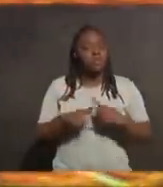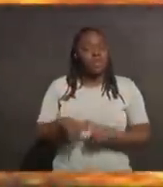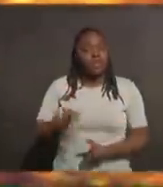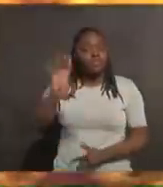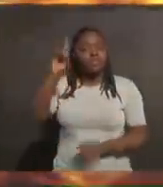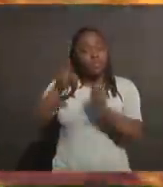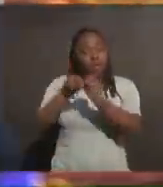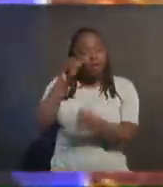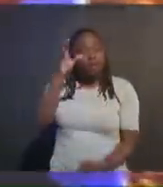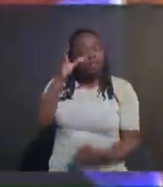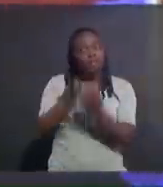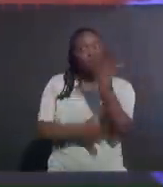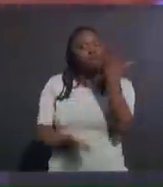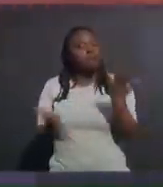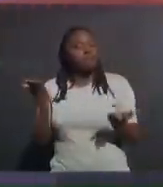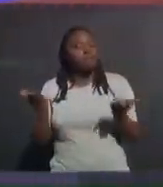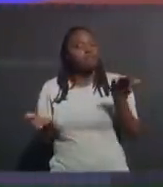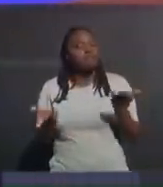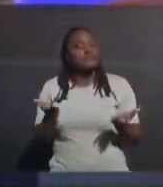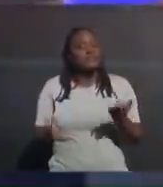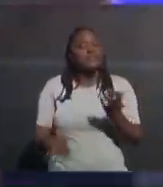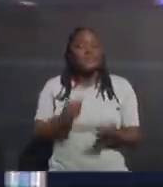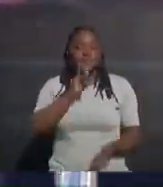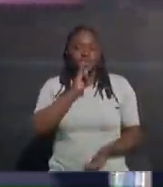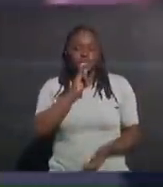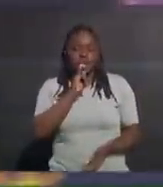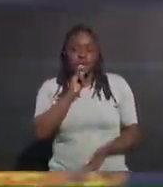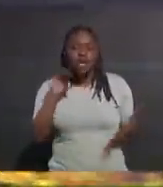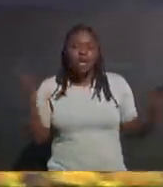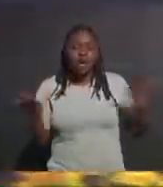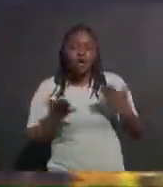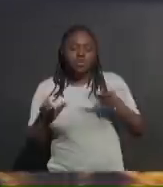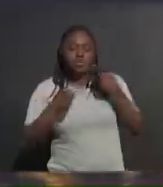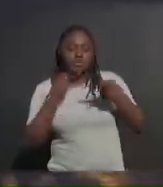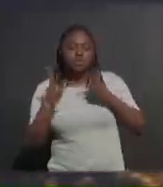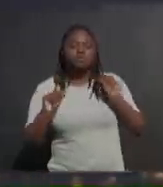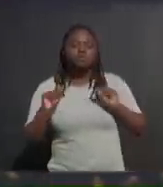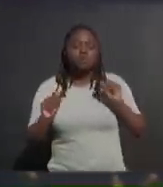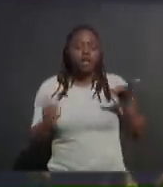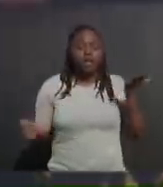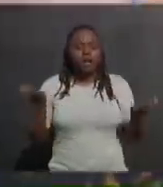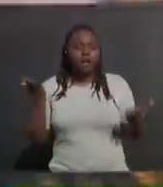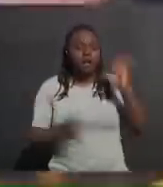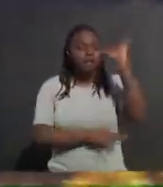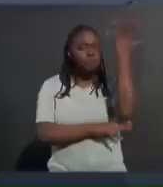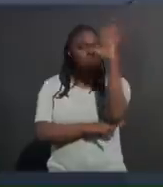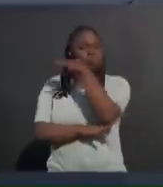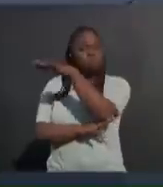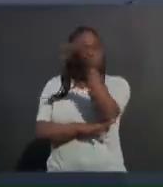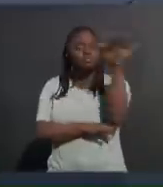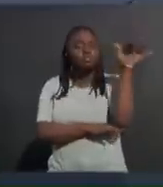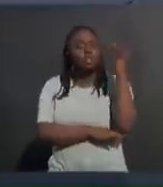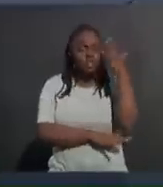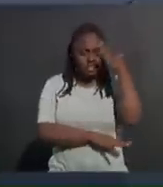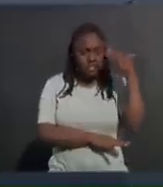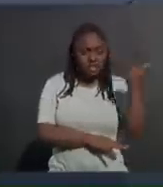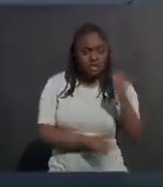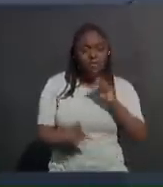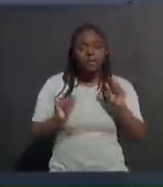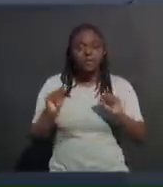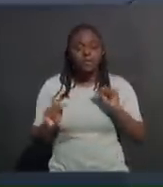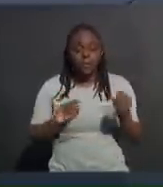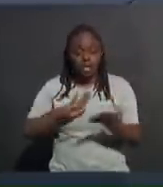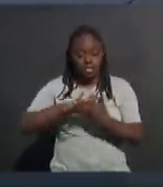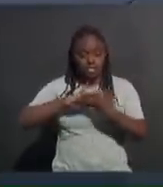tudo equilibrado. Por exemplo, a gente ouve falar hoje de desequilíbrio ecológico. Sabe o que é desequilíbrio ecológico? É tirar